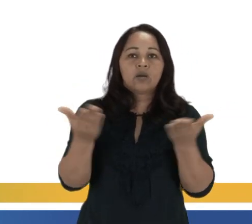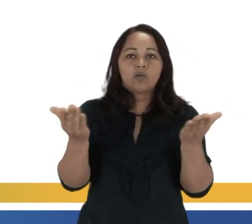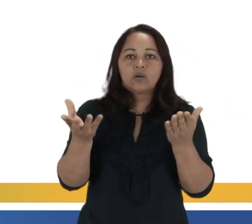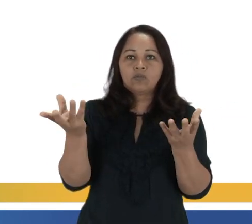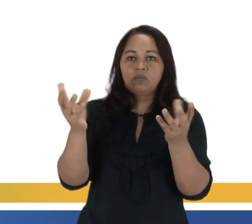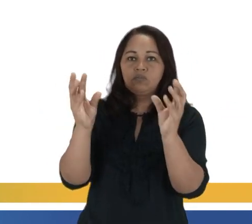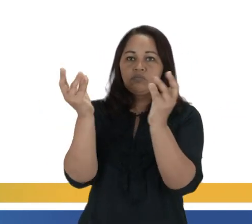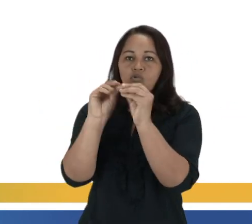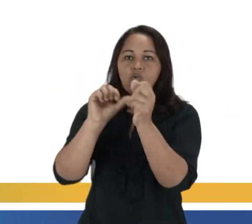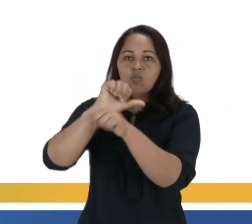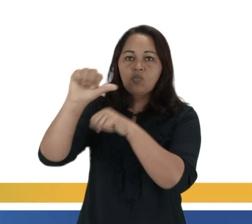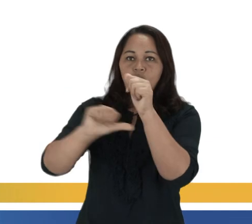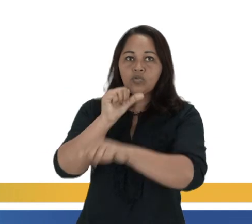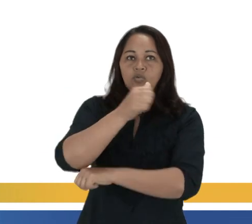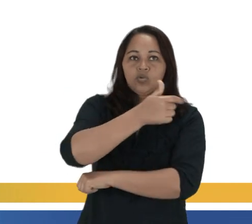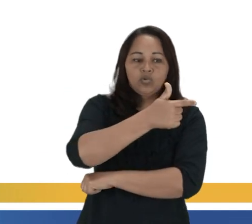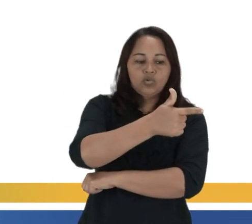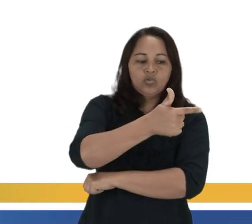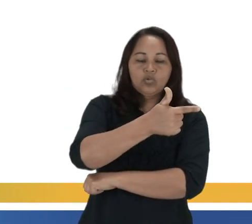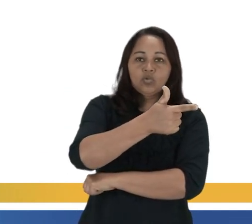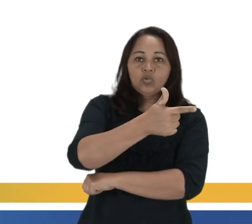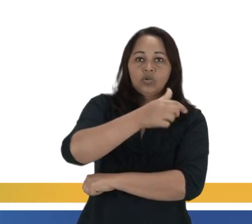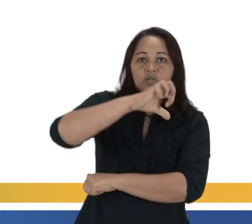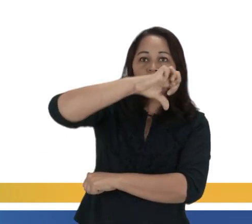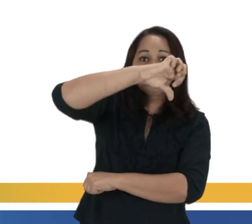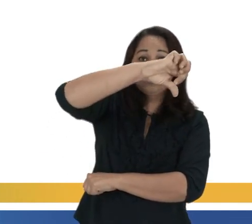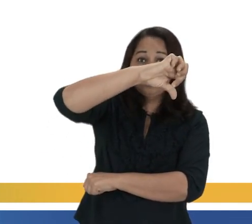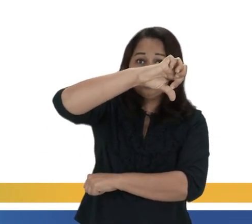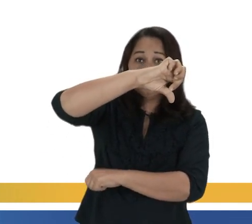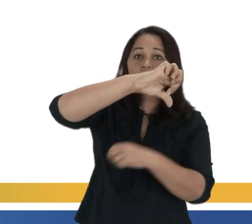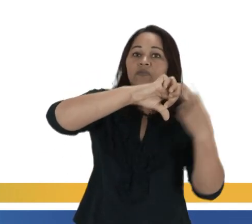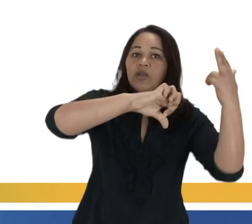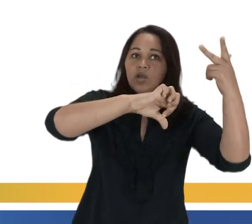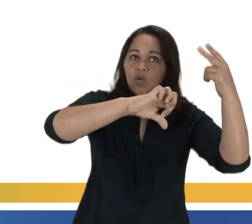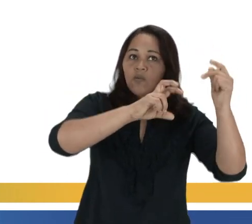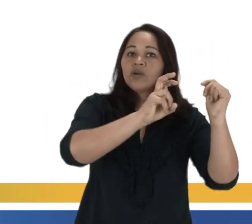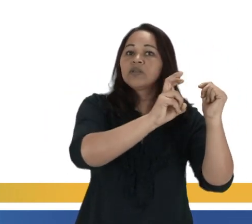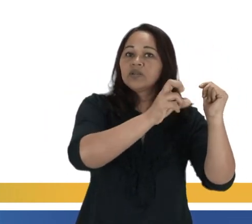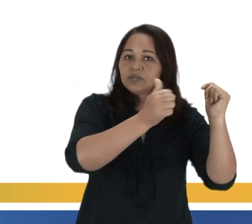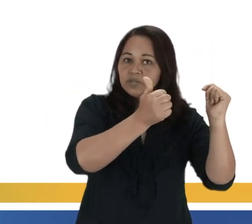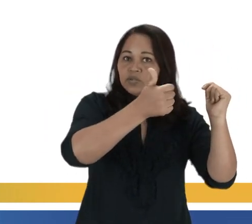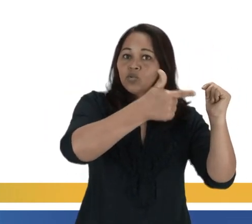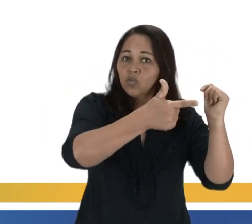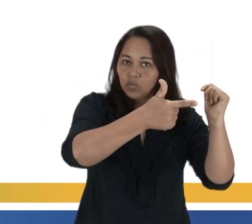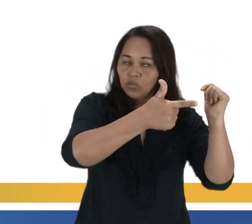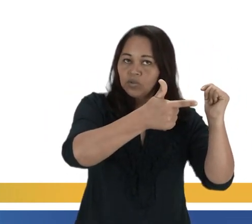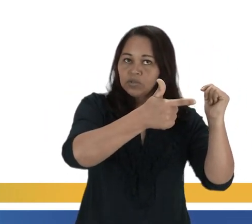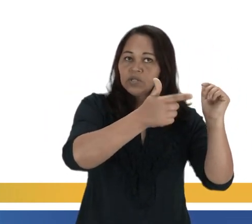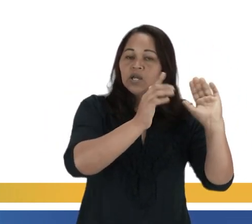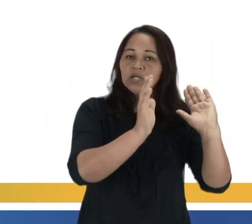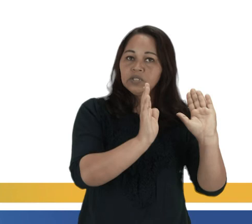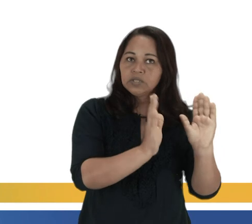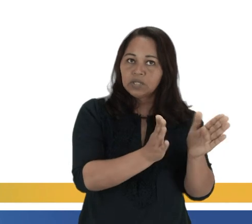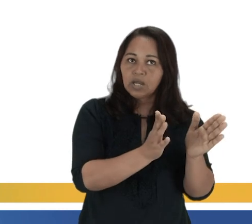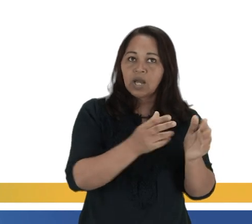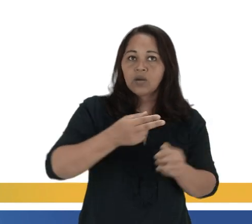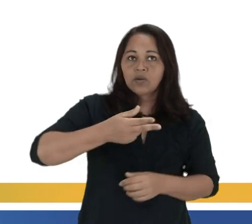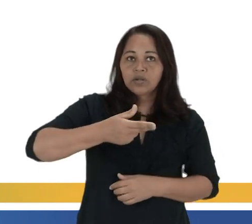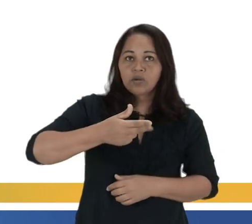Porque 512, quando você fatora, você vê que é igual a 2 elevado a 9. Depois que eu igualo essas bases, eu